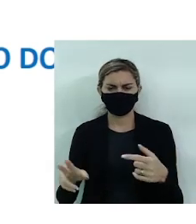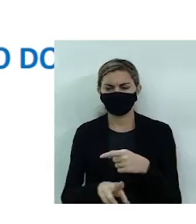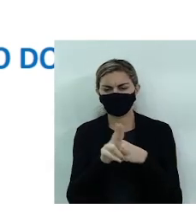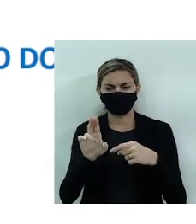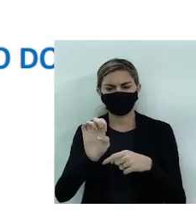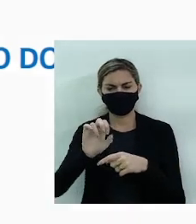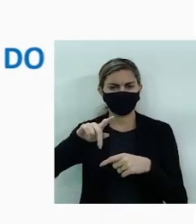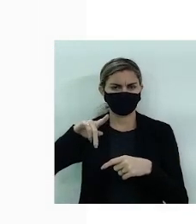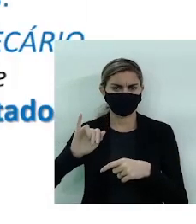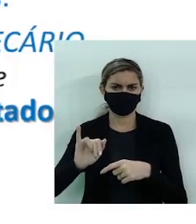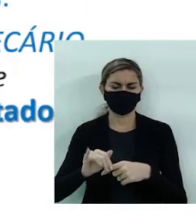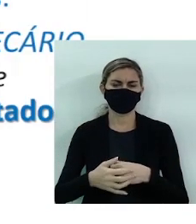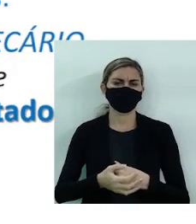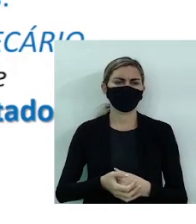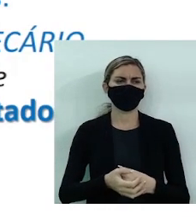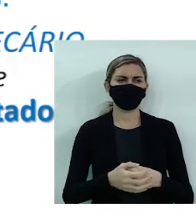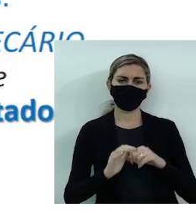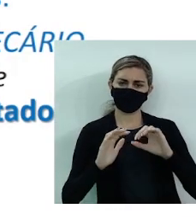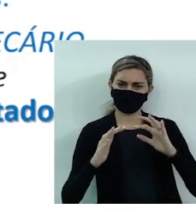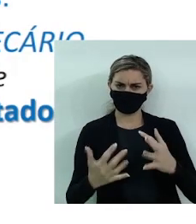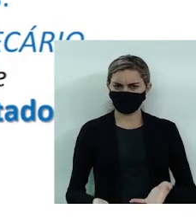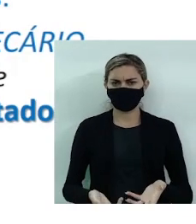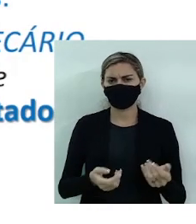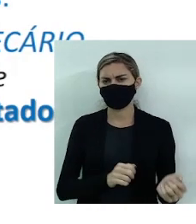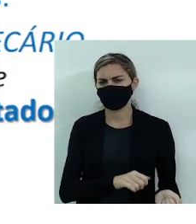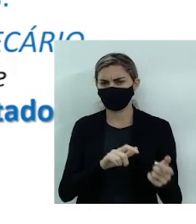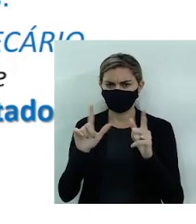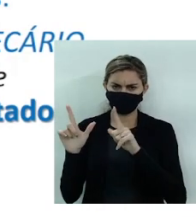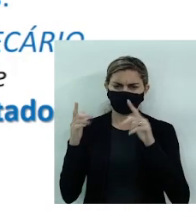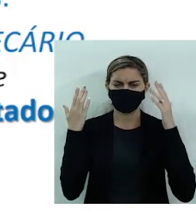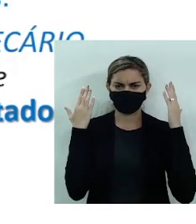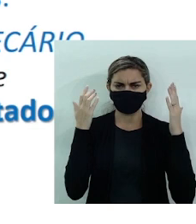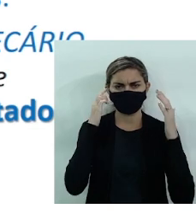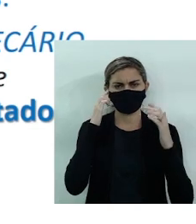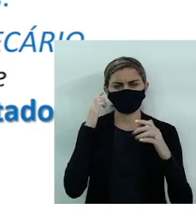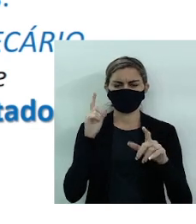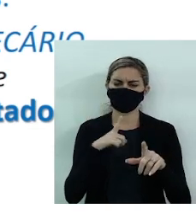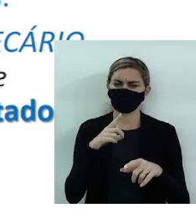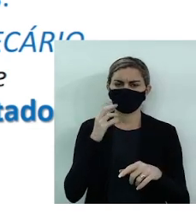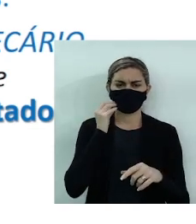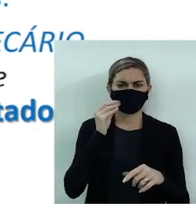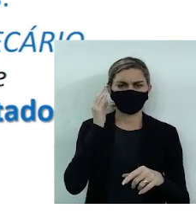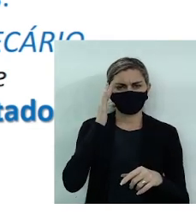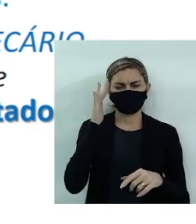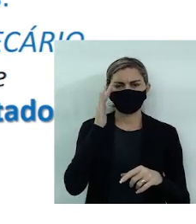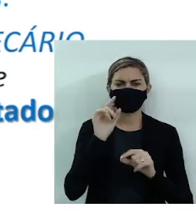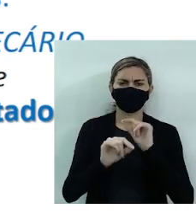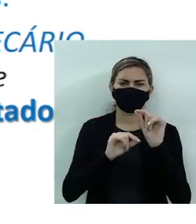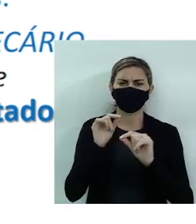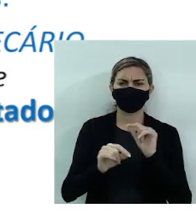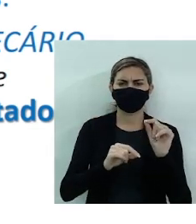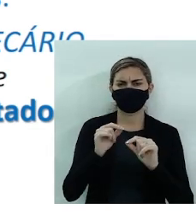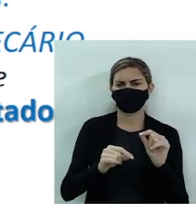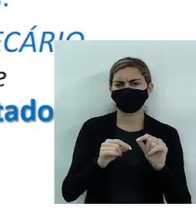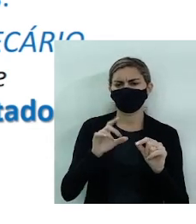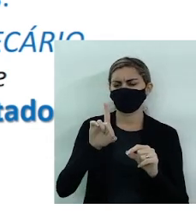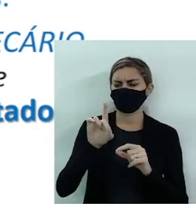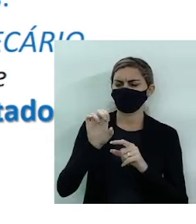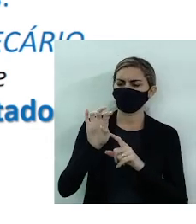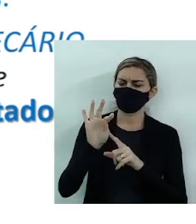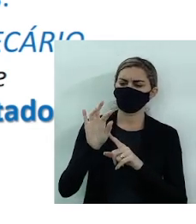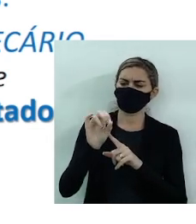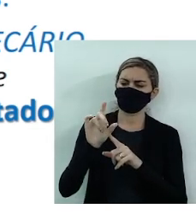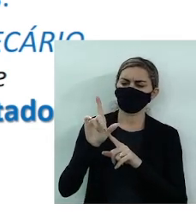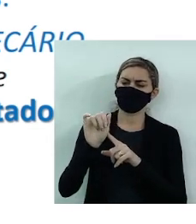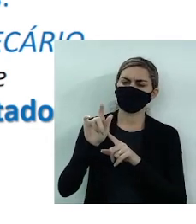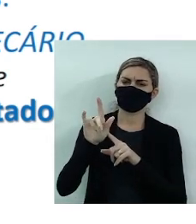dos EPIs. Já partindo para o primeiro ponto, a gente vai tentar entender o que seriam princípios deontológicos